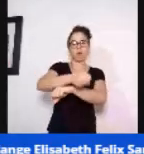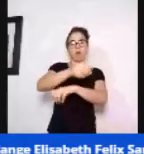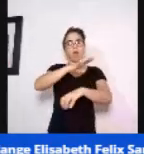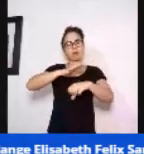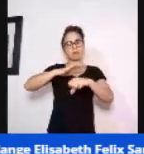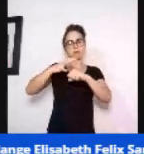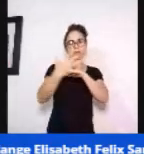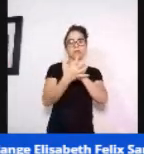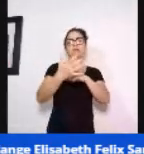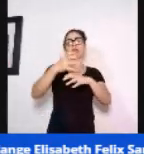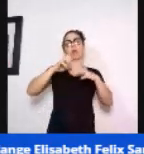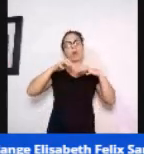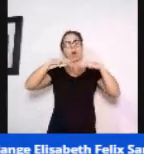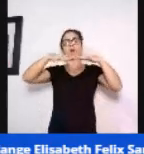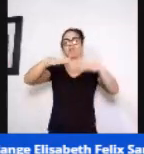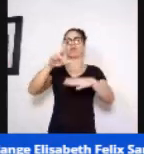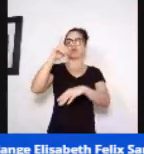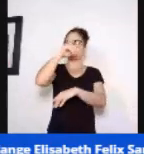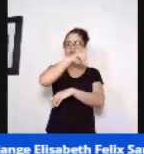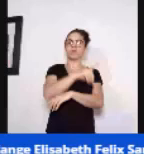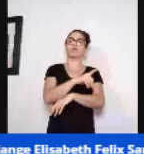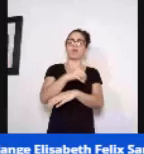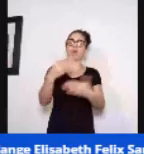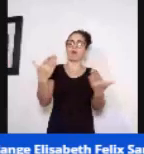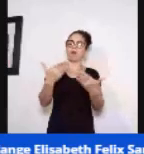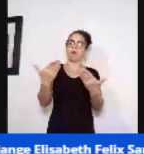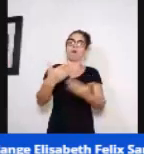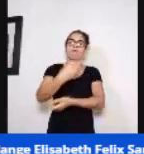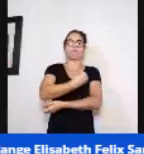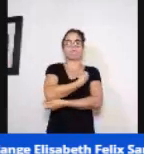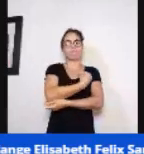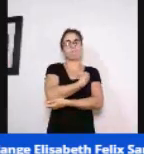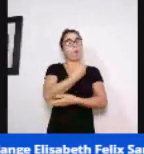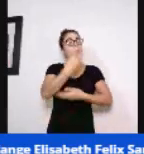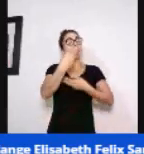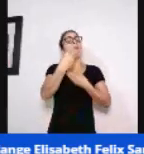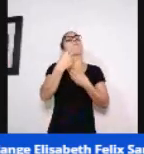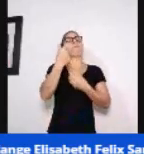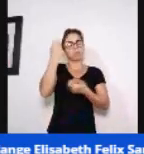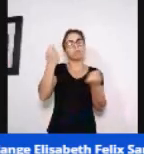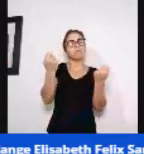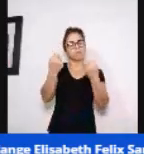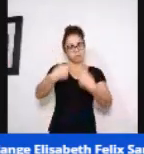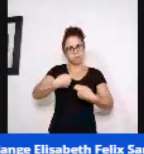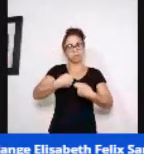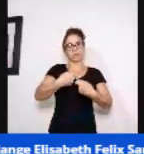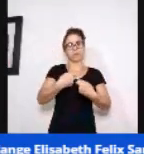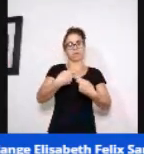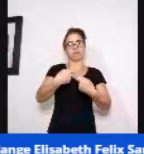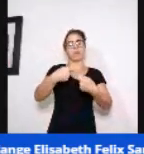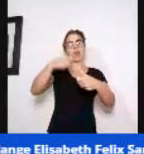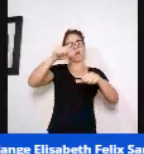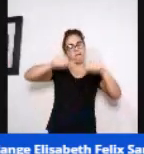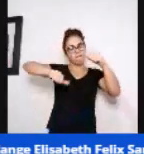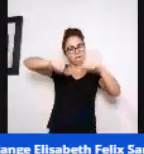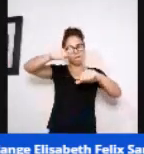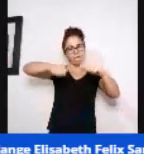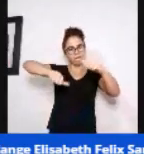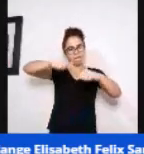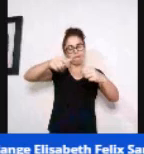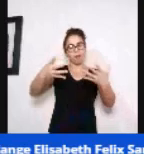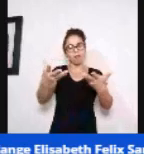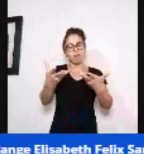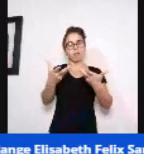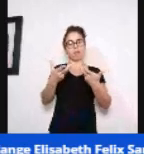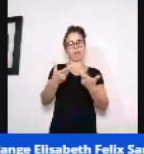está vivenciando, né? E como é possível lidar com uma avaliação de maneira mais branda? Como que eu posso pensar numa